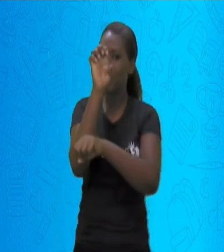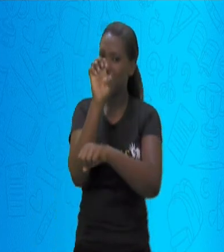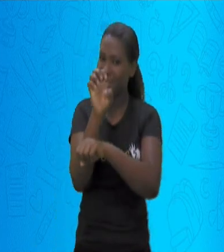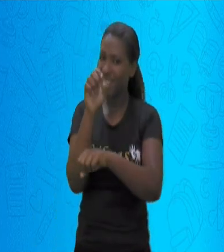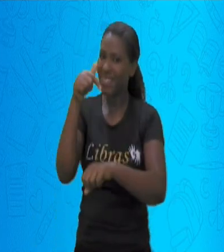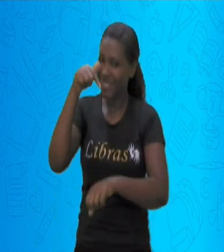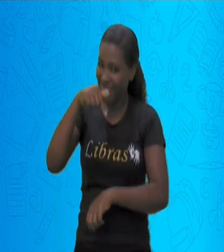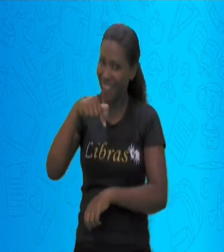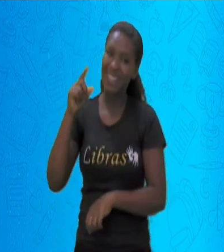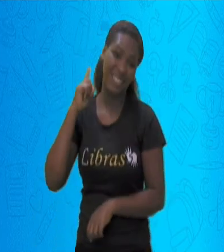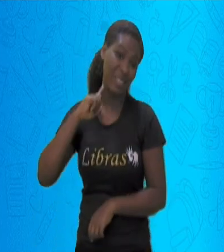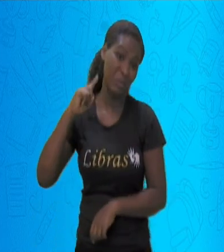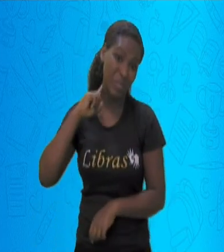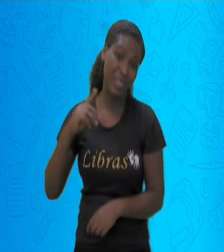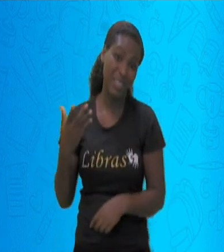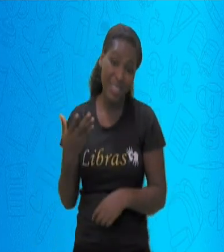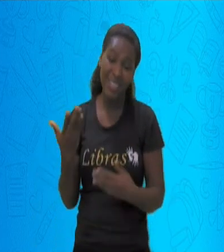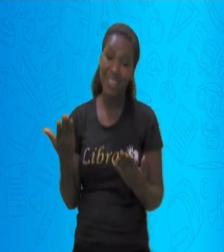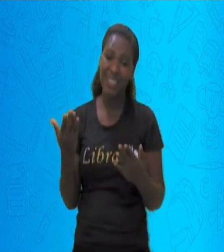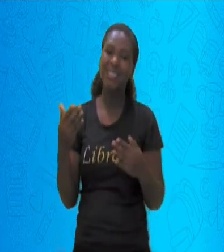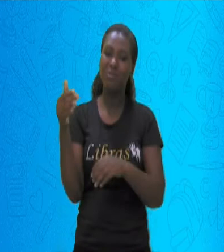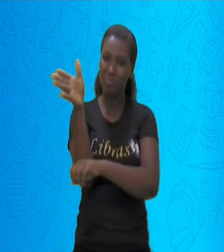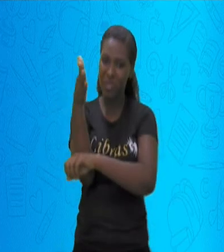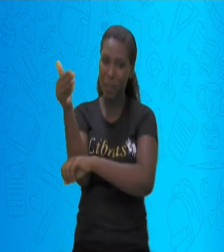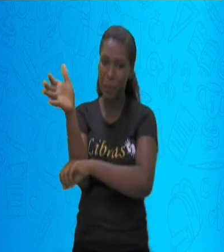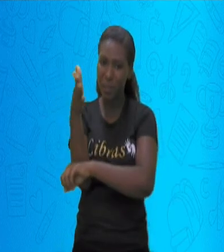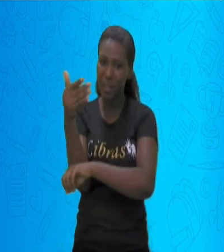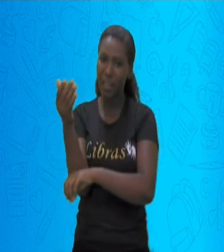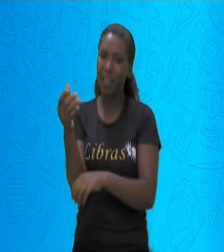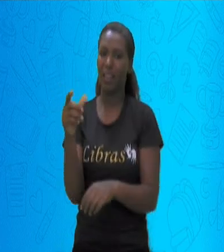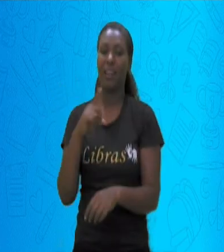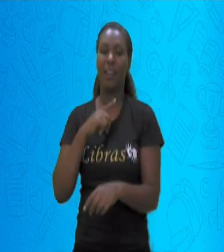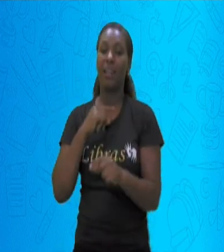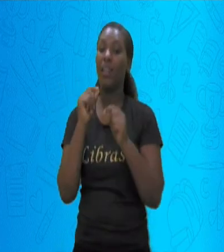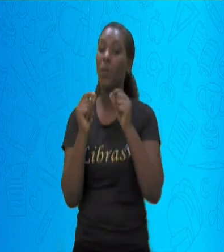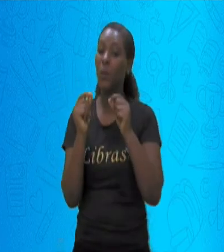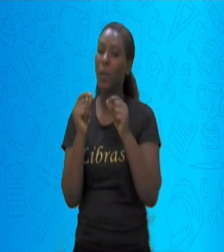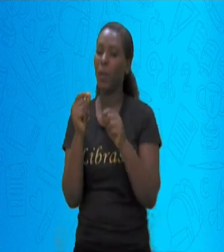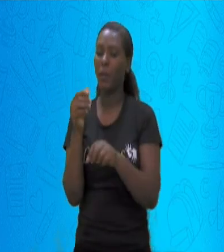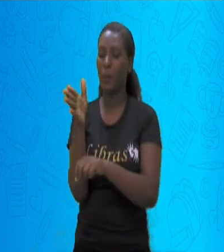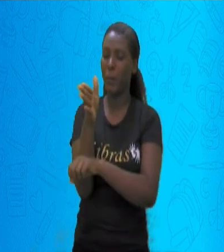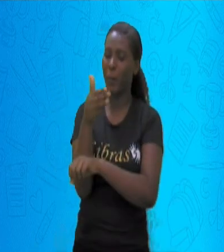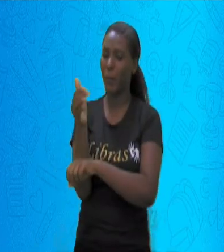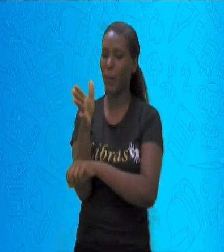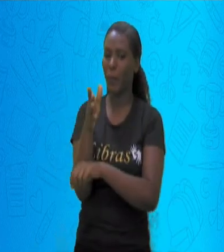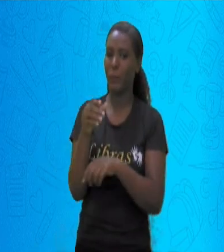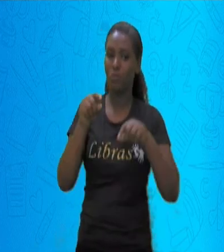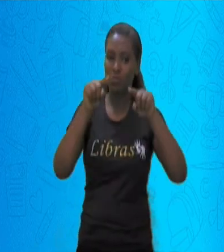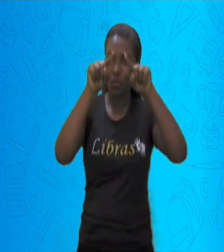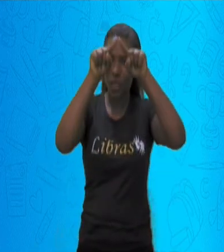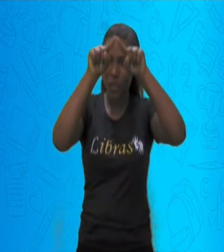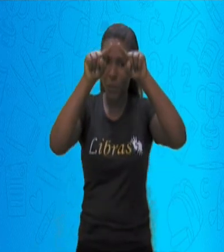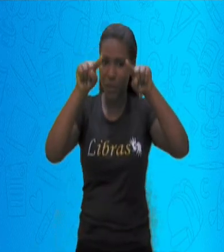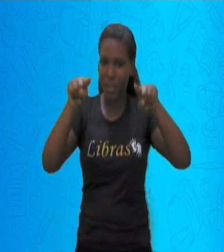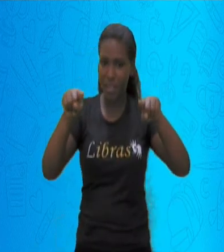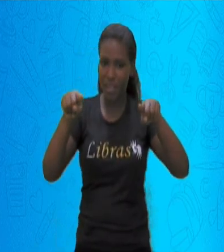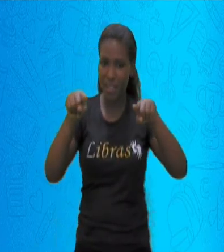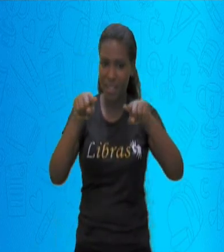Minas Gerais. A bandeira de Minas Gerais é composta por um triângulo, olha aqui, vamos observar, por um